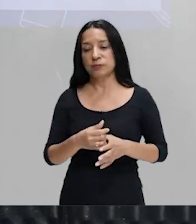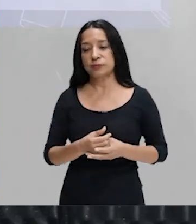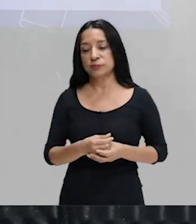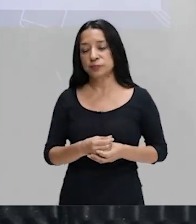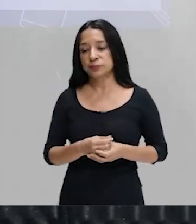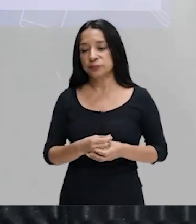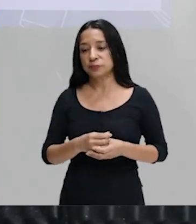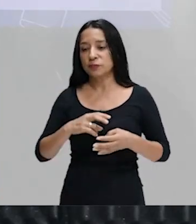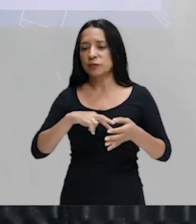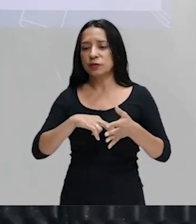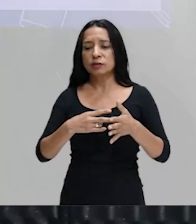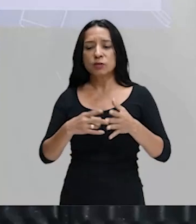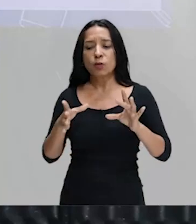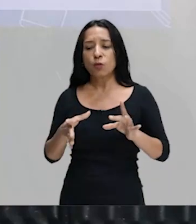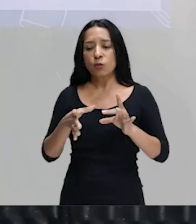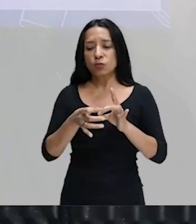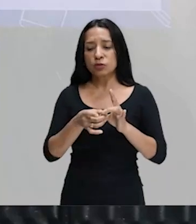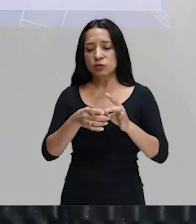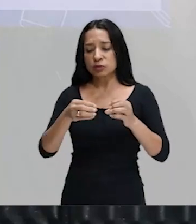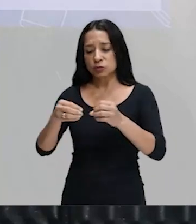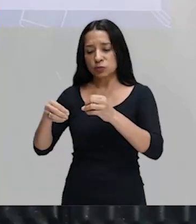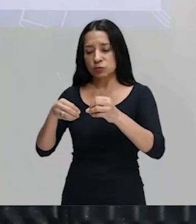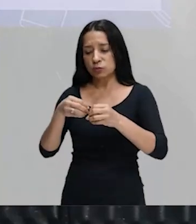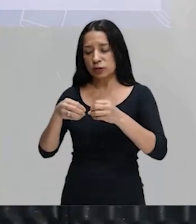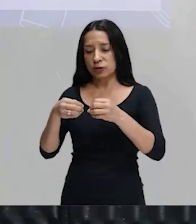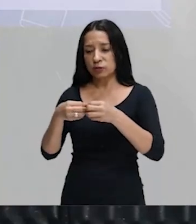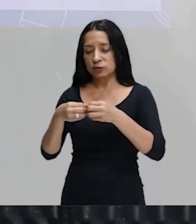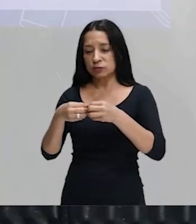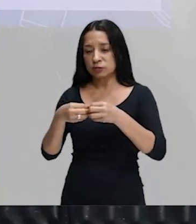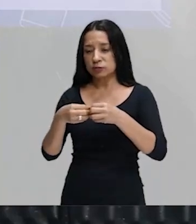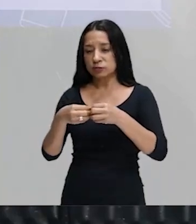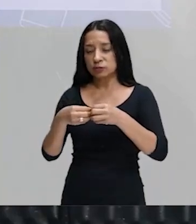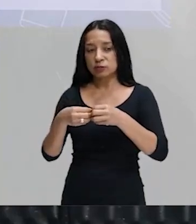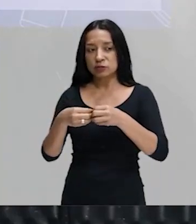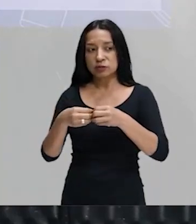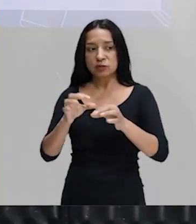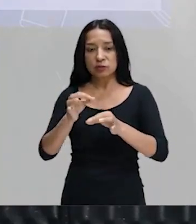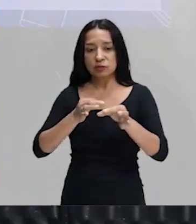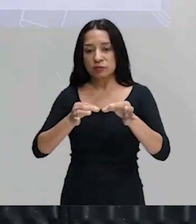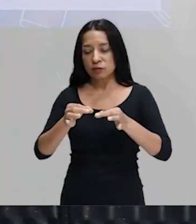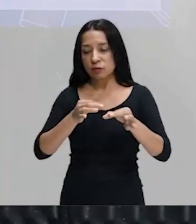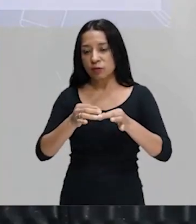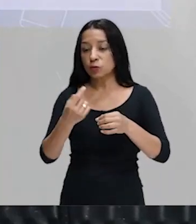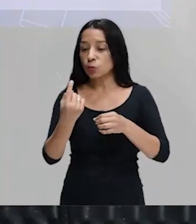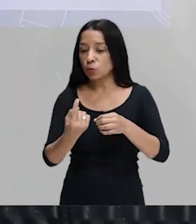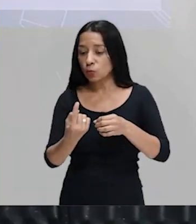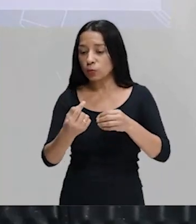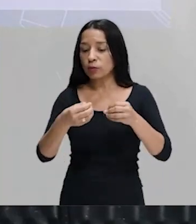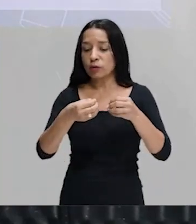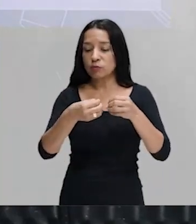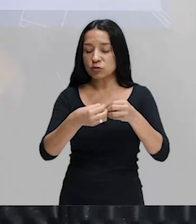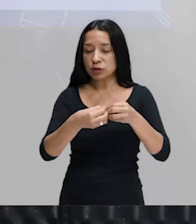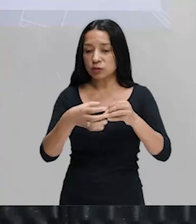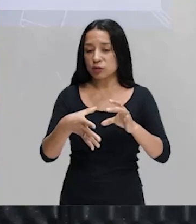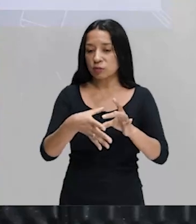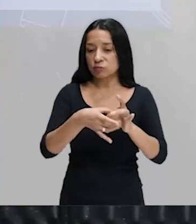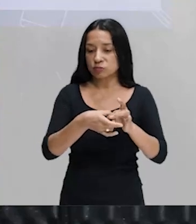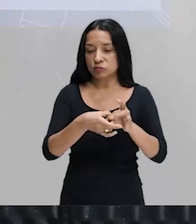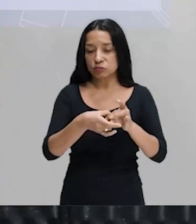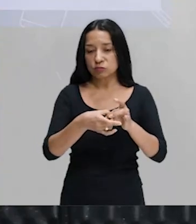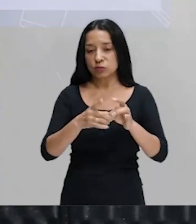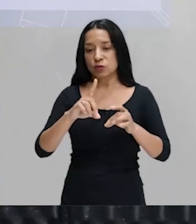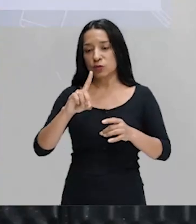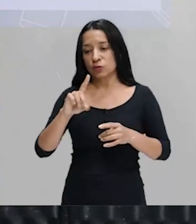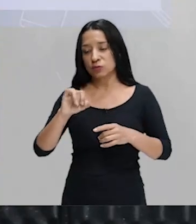desidratação, eu vou unir essas duas moléculas de monossacarídeos, formando uma única molécula, que é o